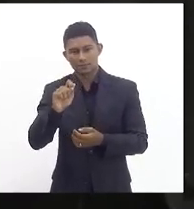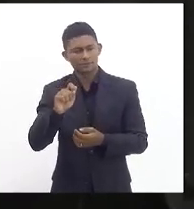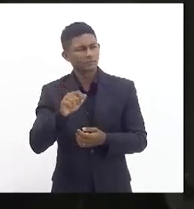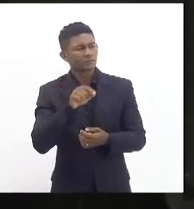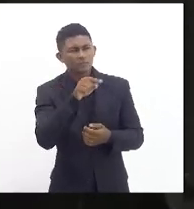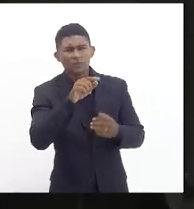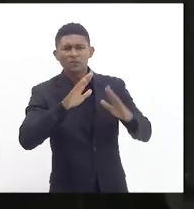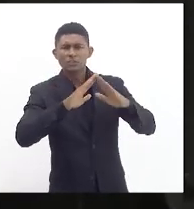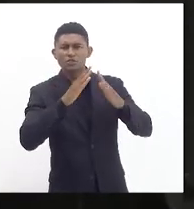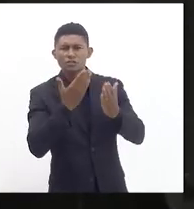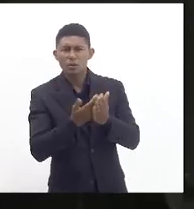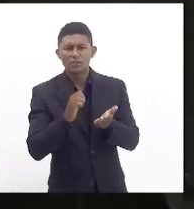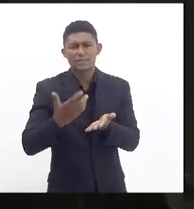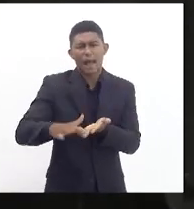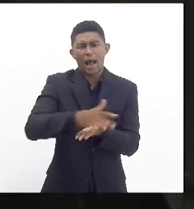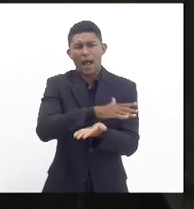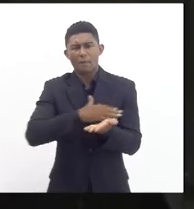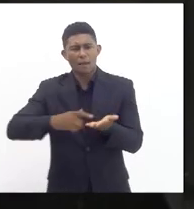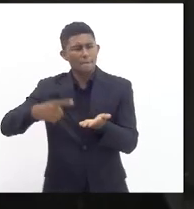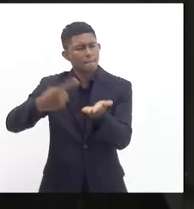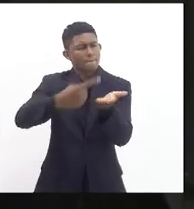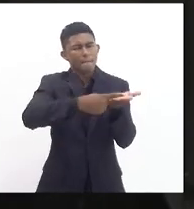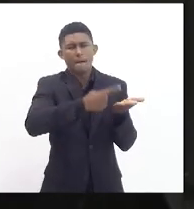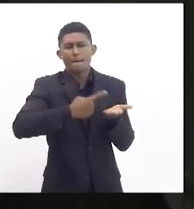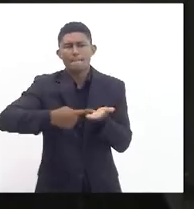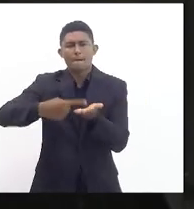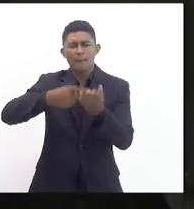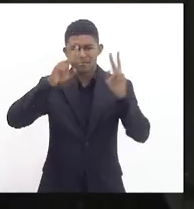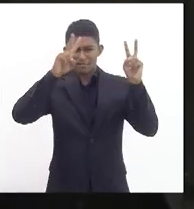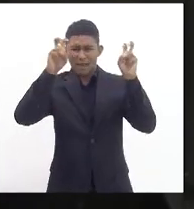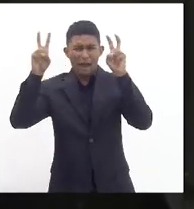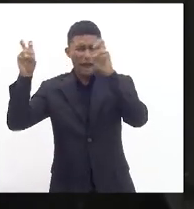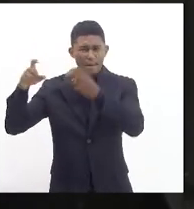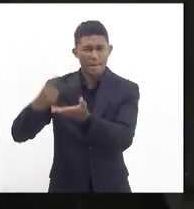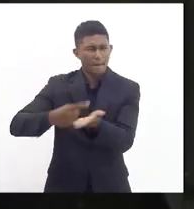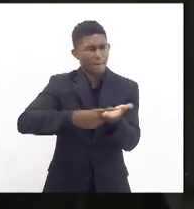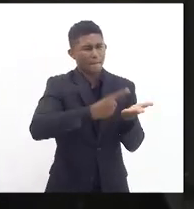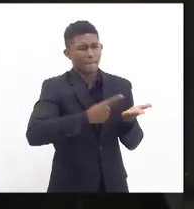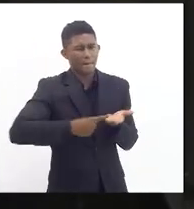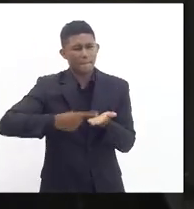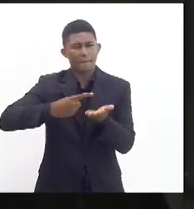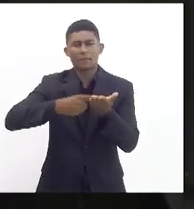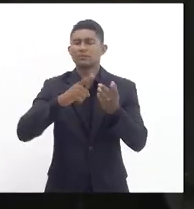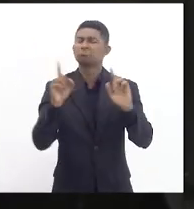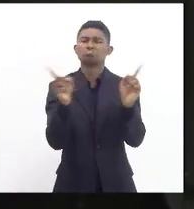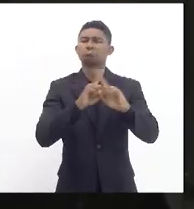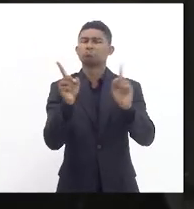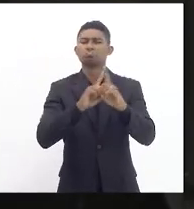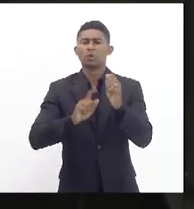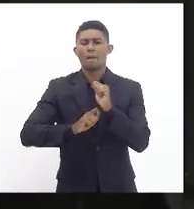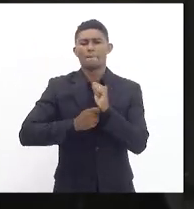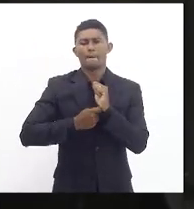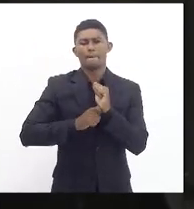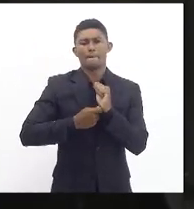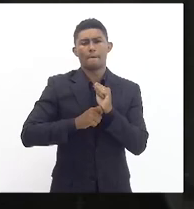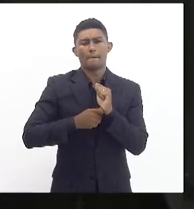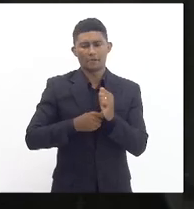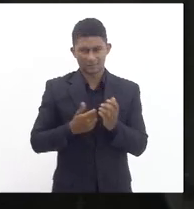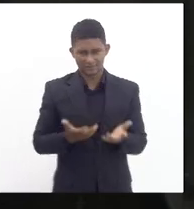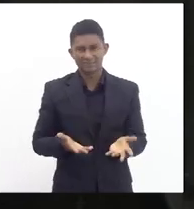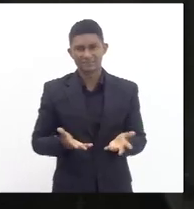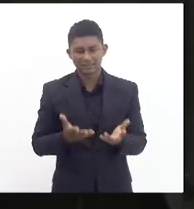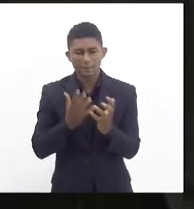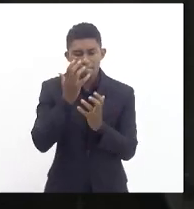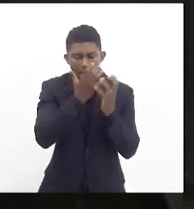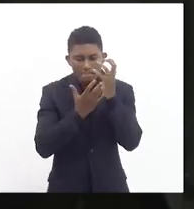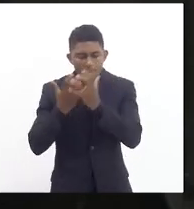desenvolver. Não combinam entre si. Ao contrário, trazem fechado a 7 chaves. E, muitas